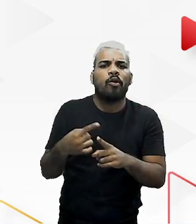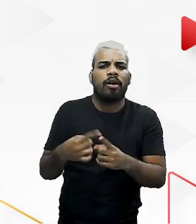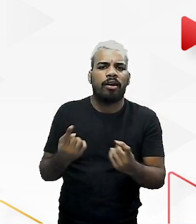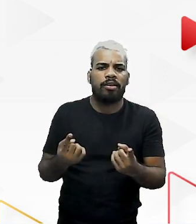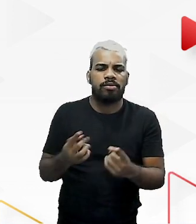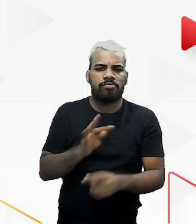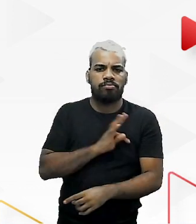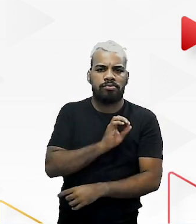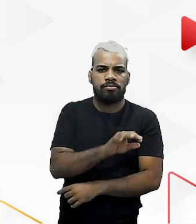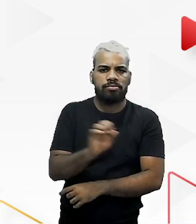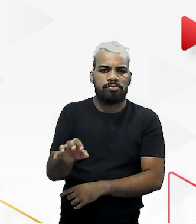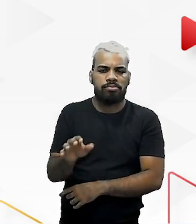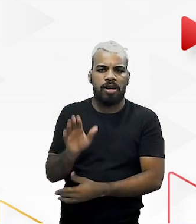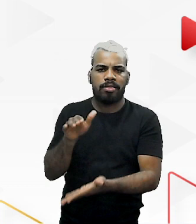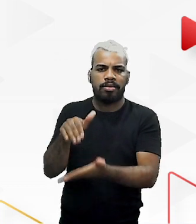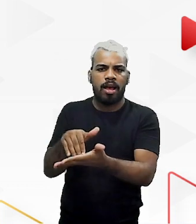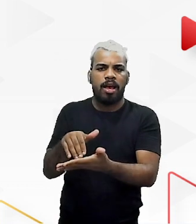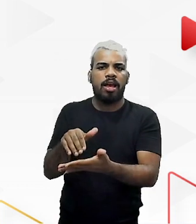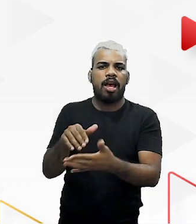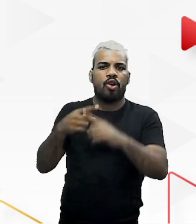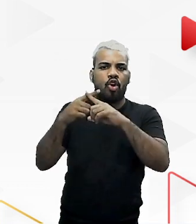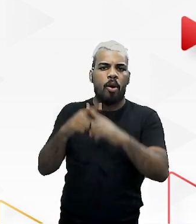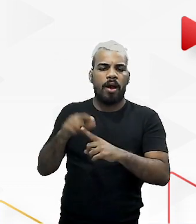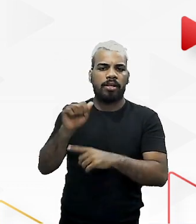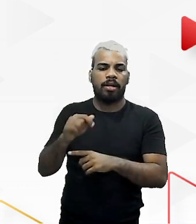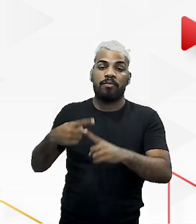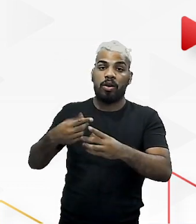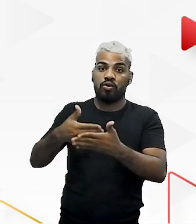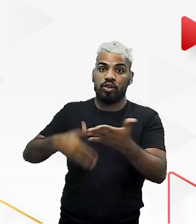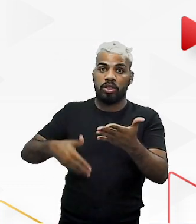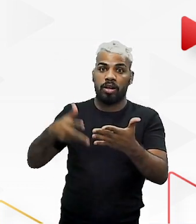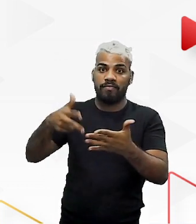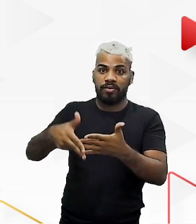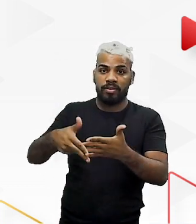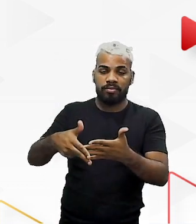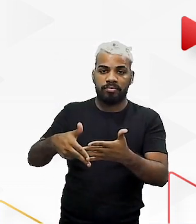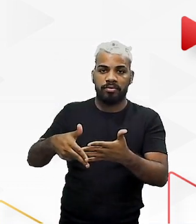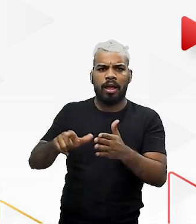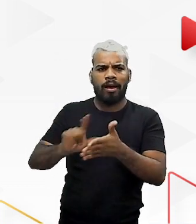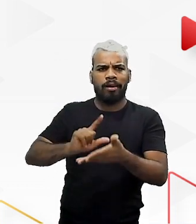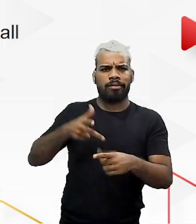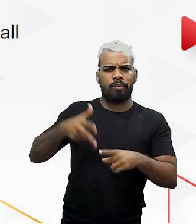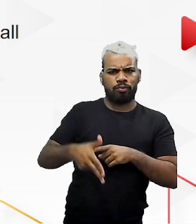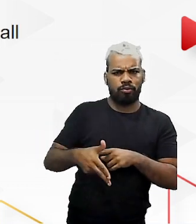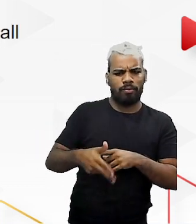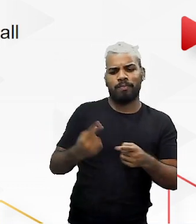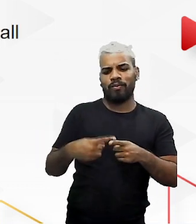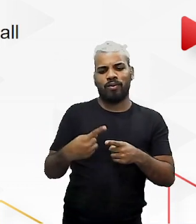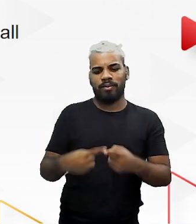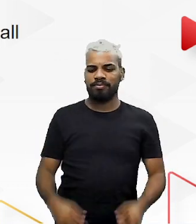a Copa da Ásia, né? Que é quando o contrato dele expira, ou seja, encerra.